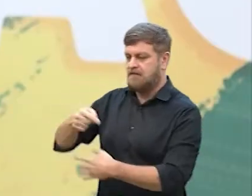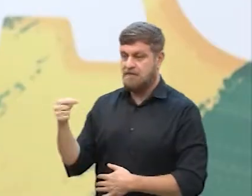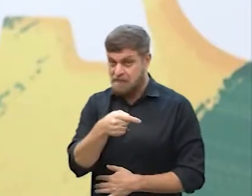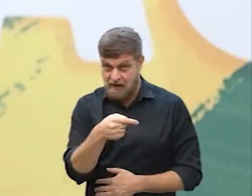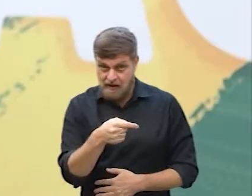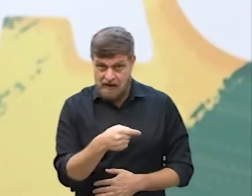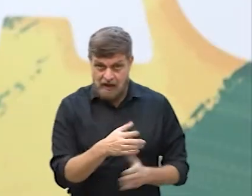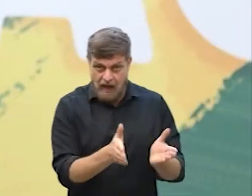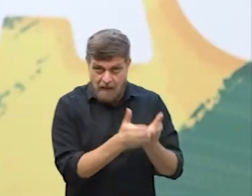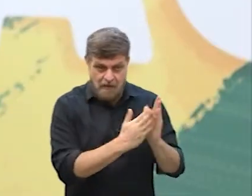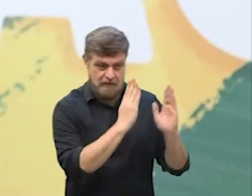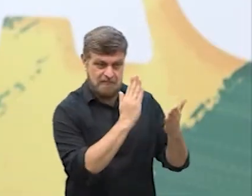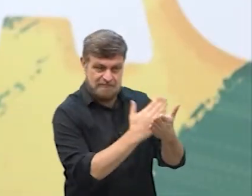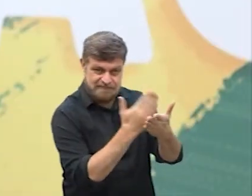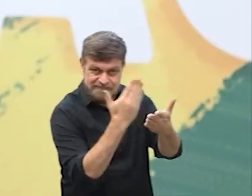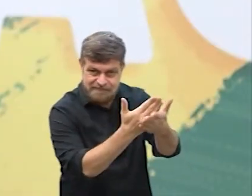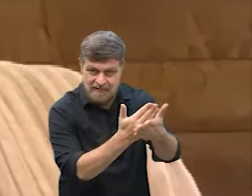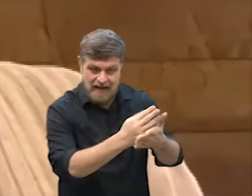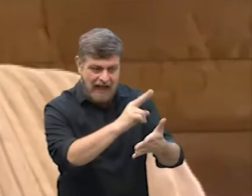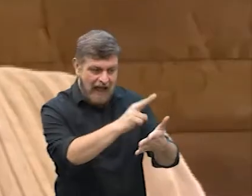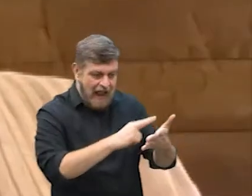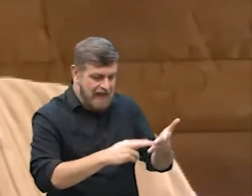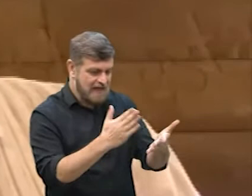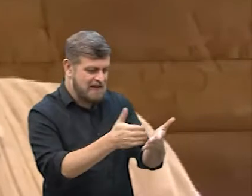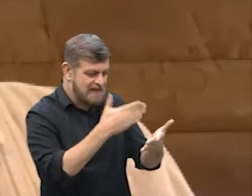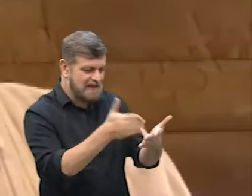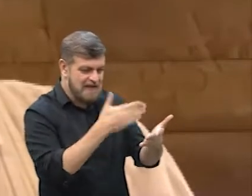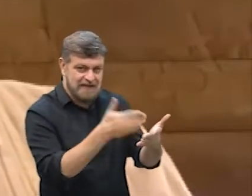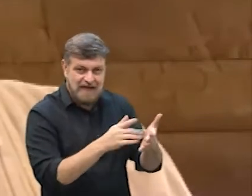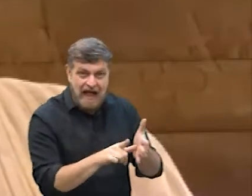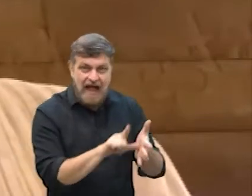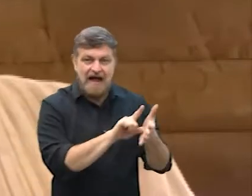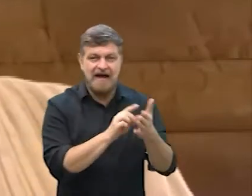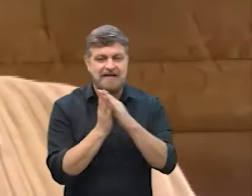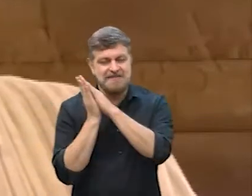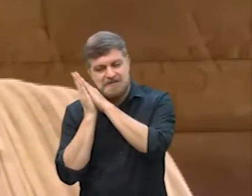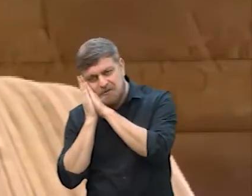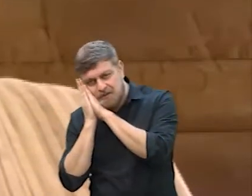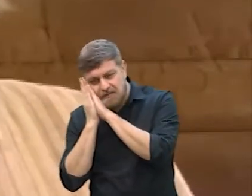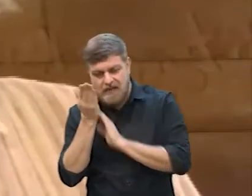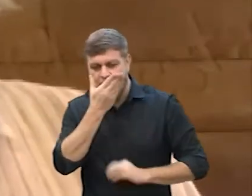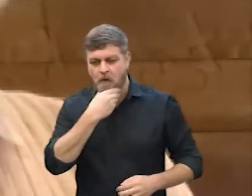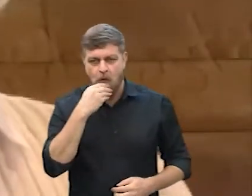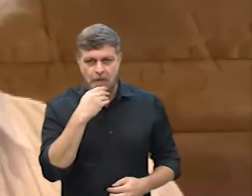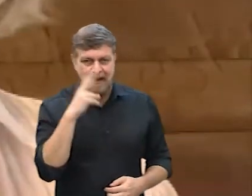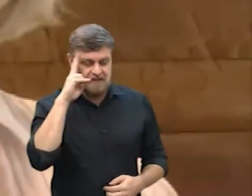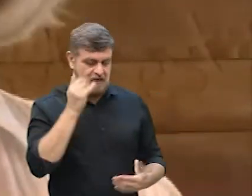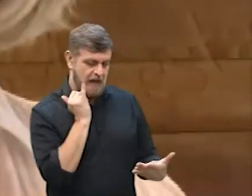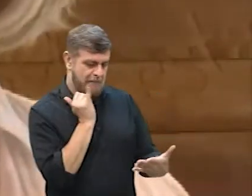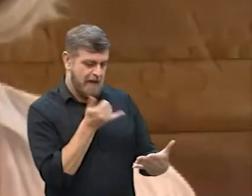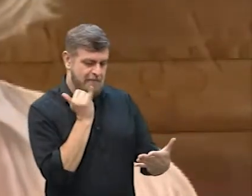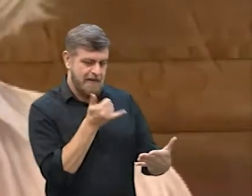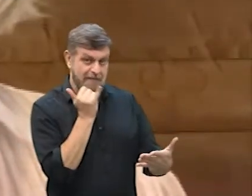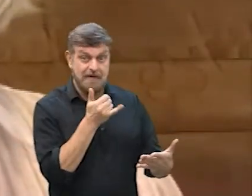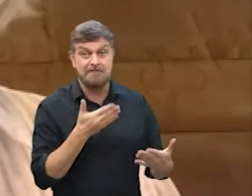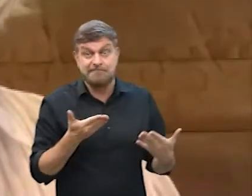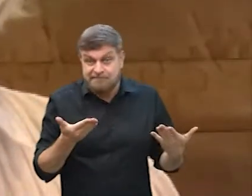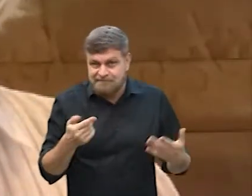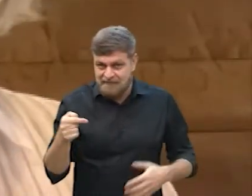tem. Quem tem pais que leem um livro antes da criança dormir, está muito à